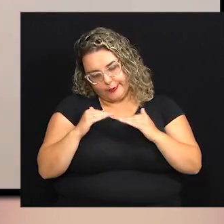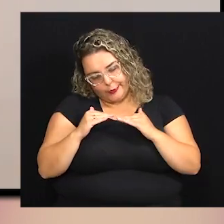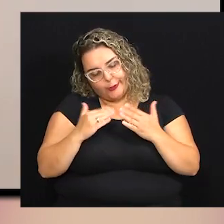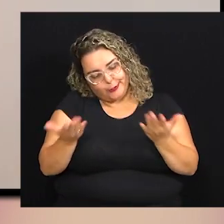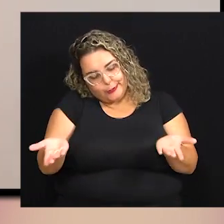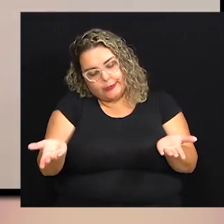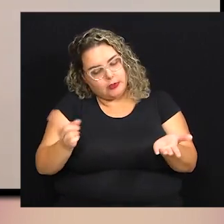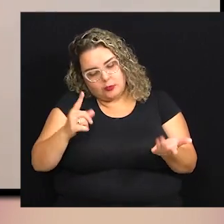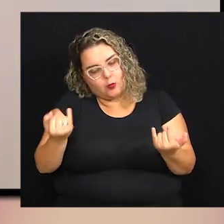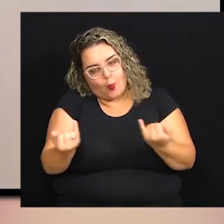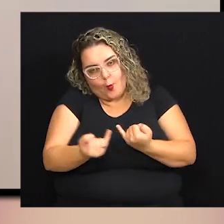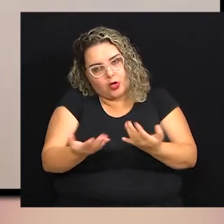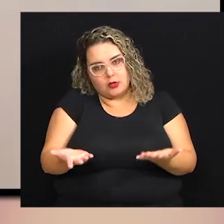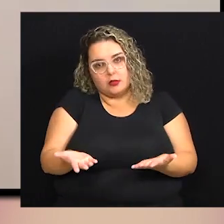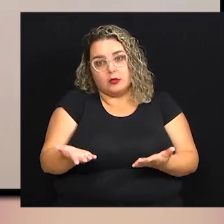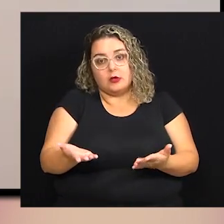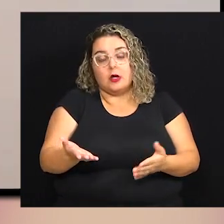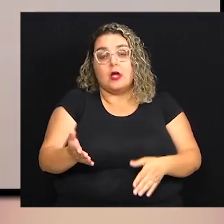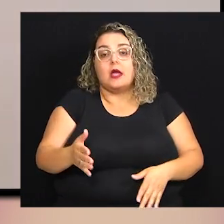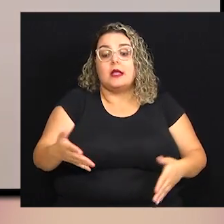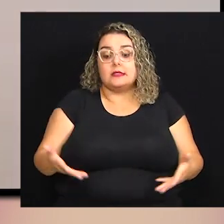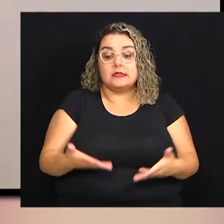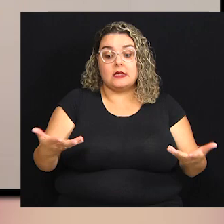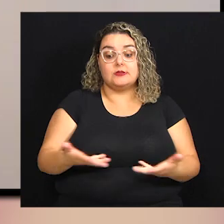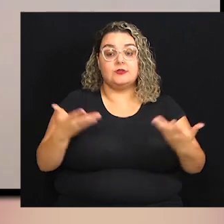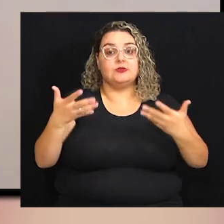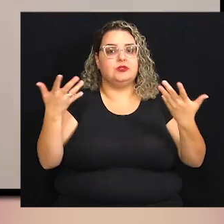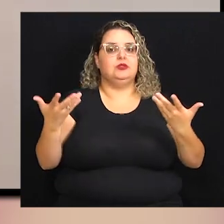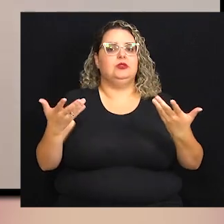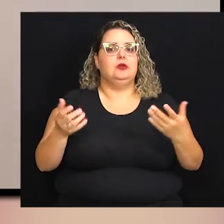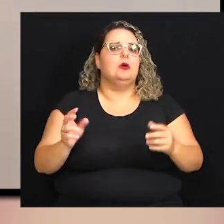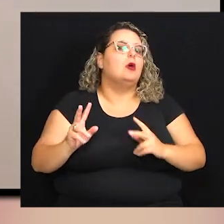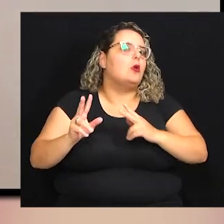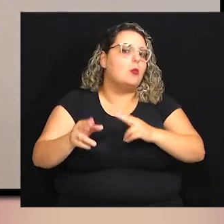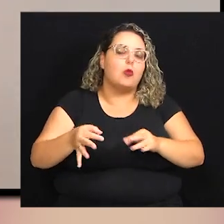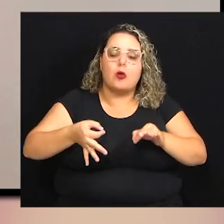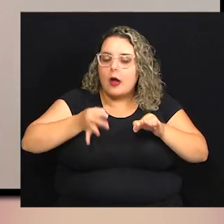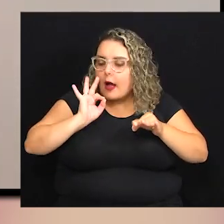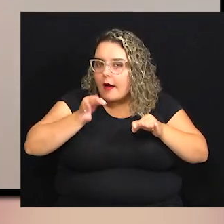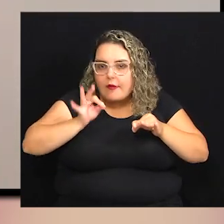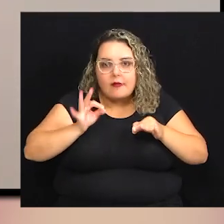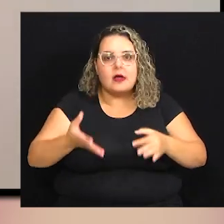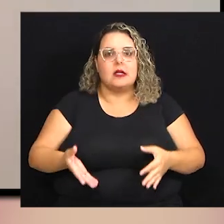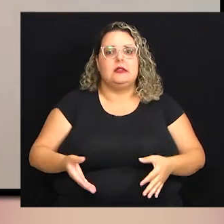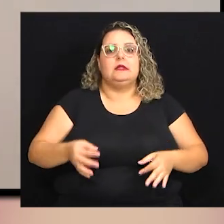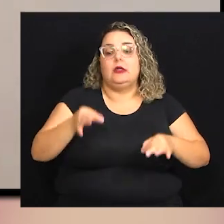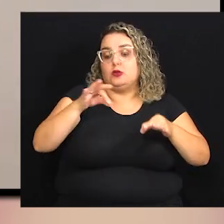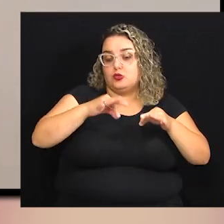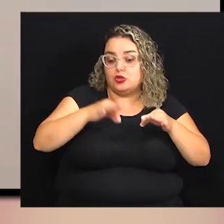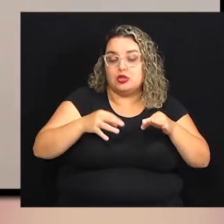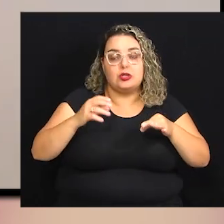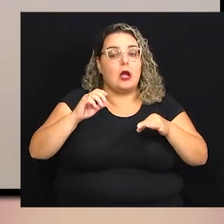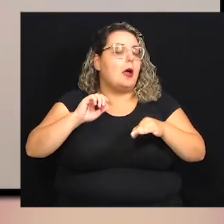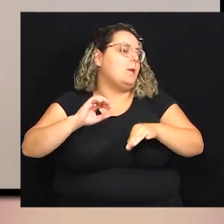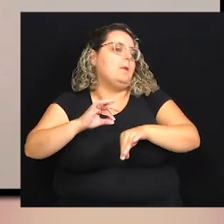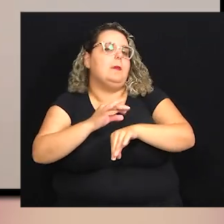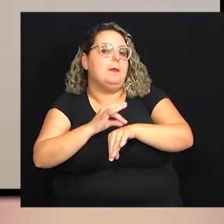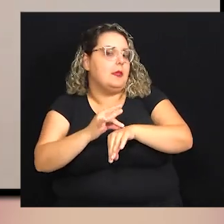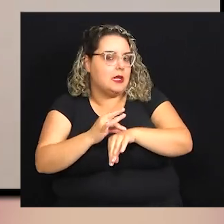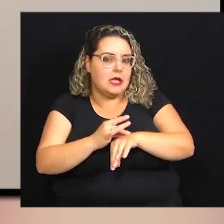Vamos combinar também. Eles são agitadores da vida, assim como o café, a gente tem chá preto,